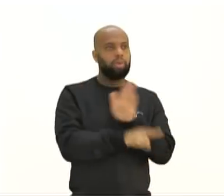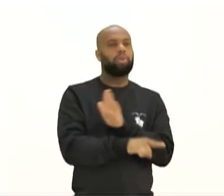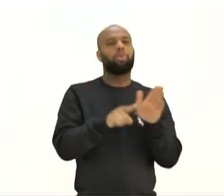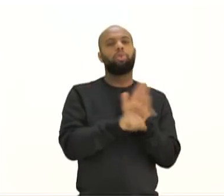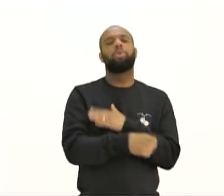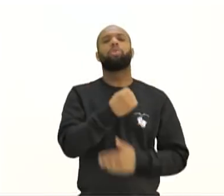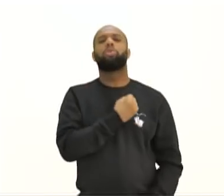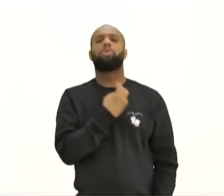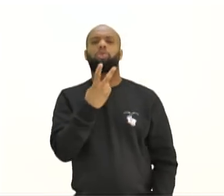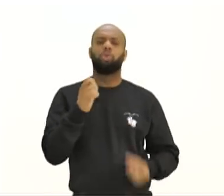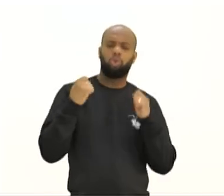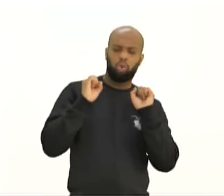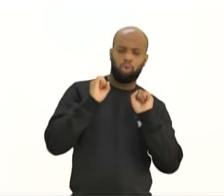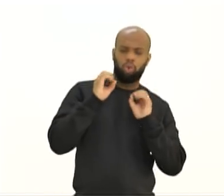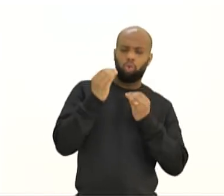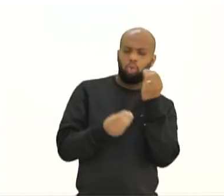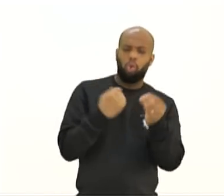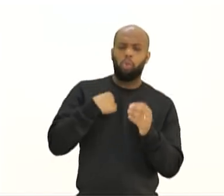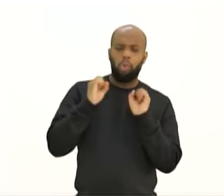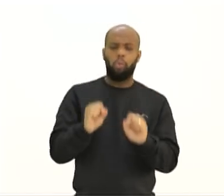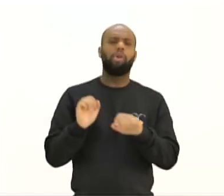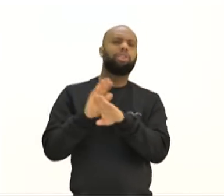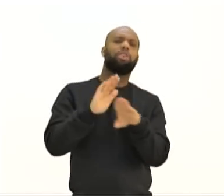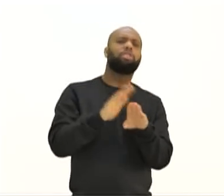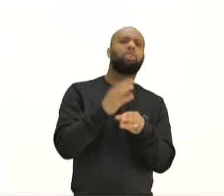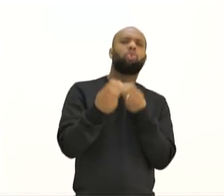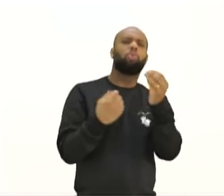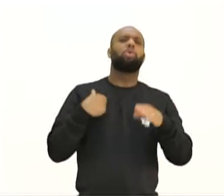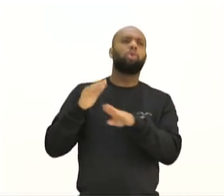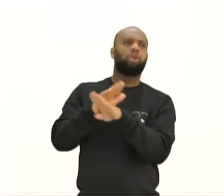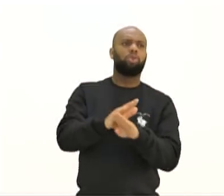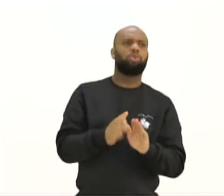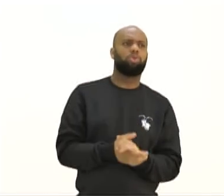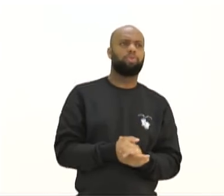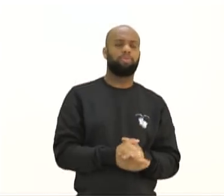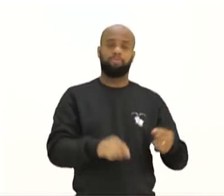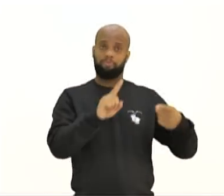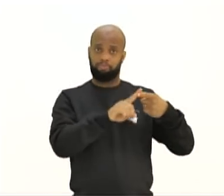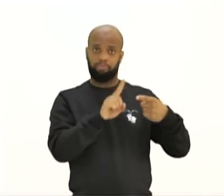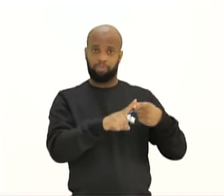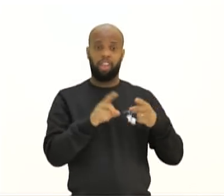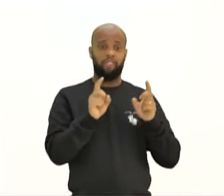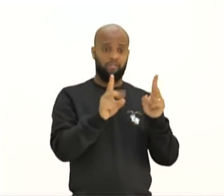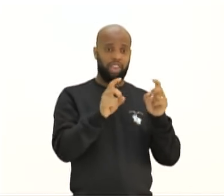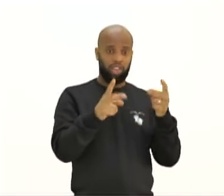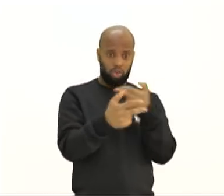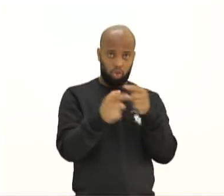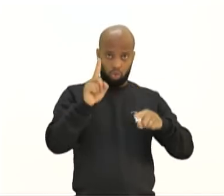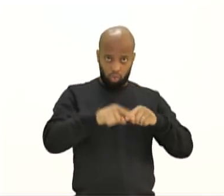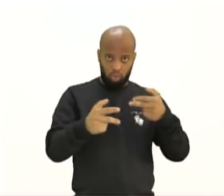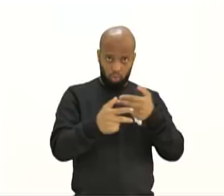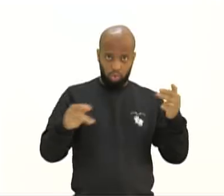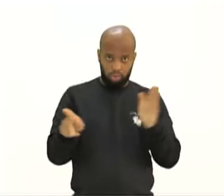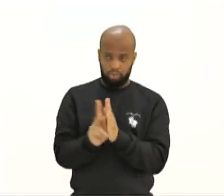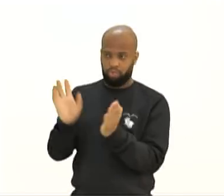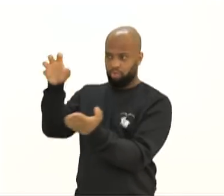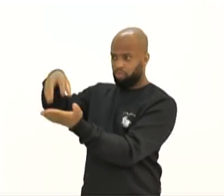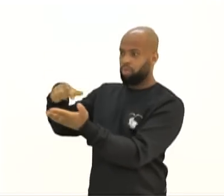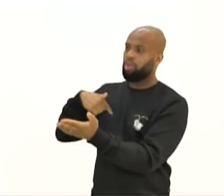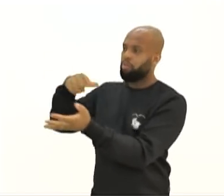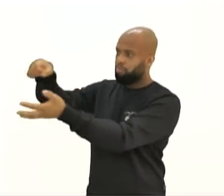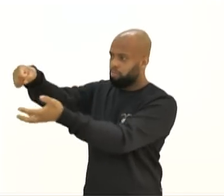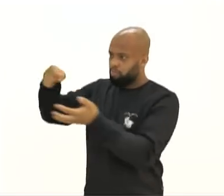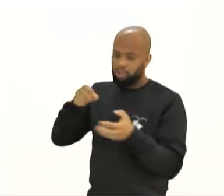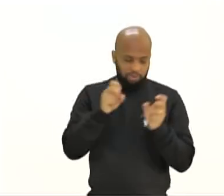2, como é que eu posso ajudar? Como é que eu ajudo uma ONG? Eu ajudo, letra A, vendendo produtos para essa organização, vou lá, pego o que